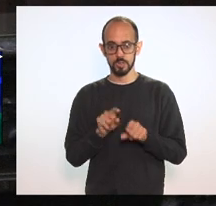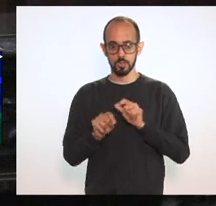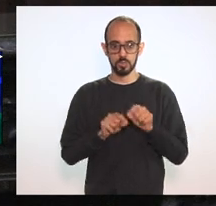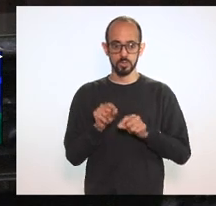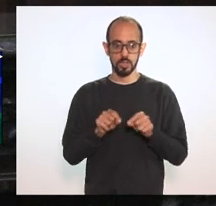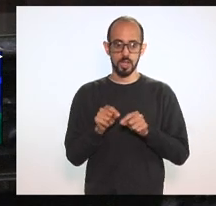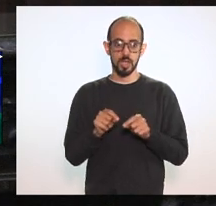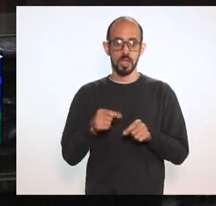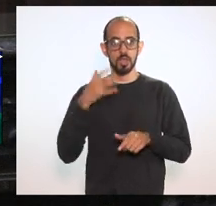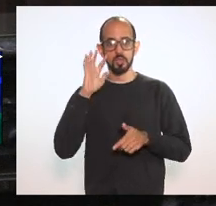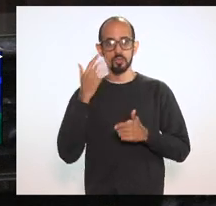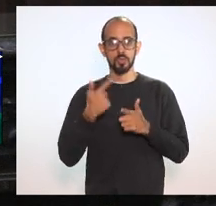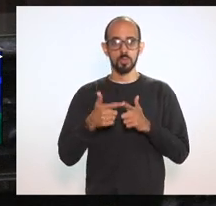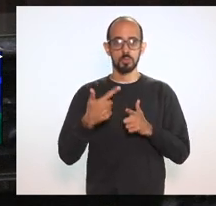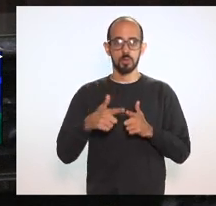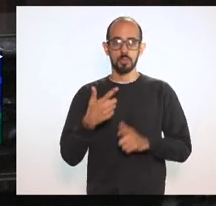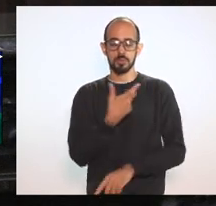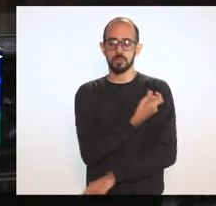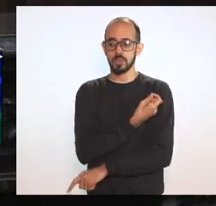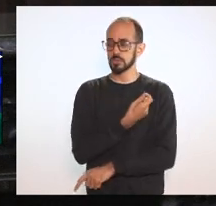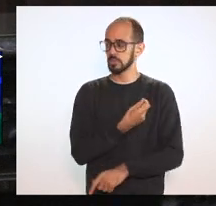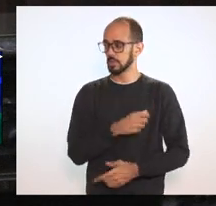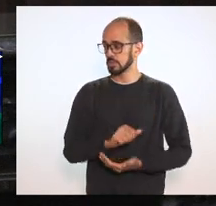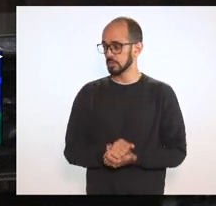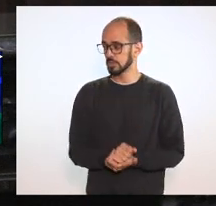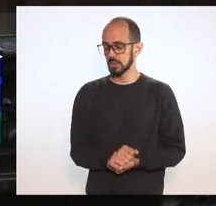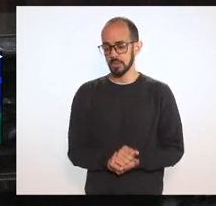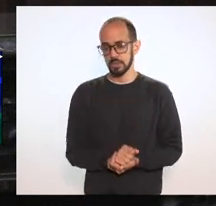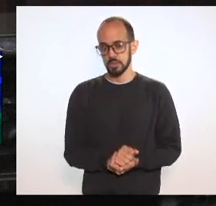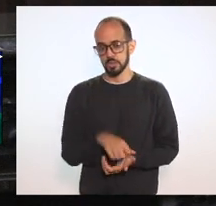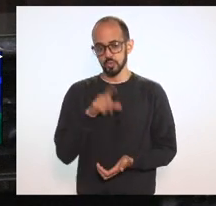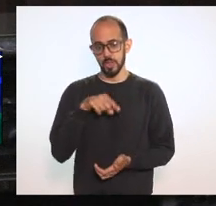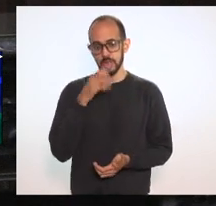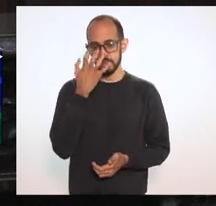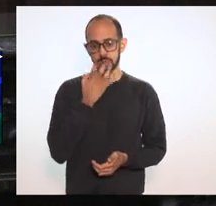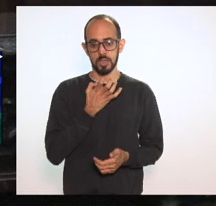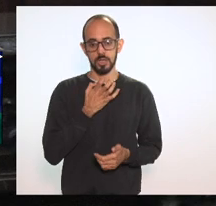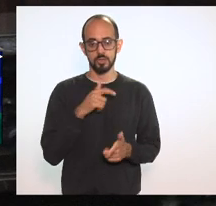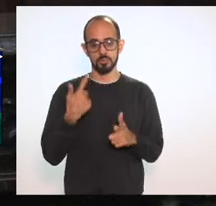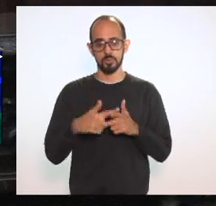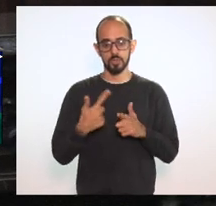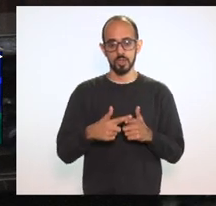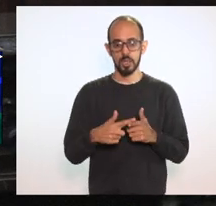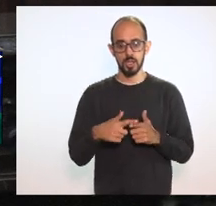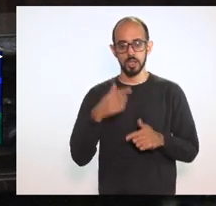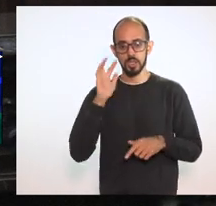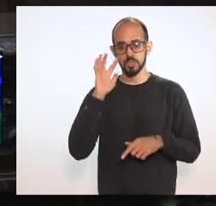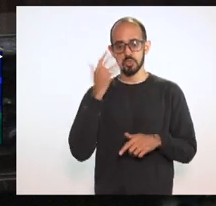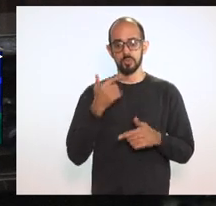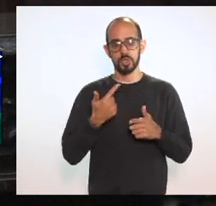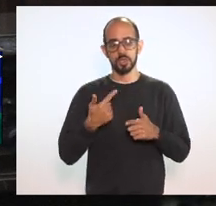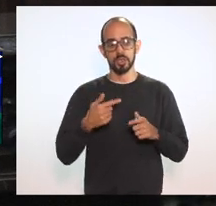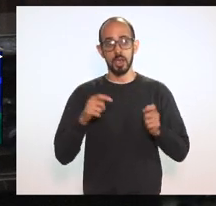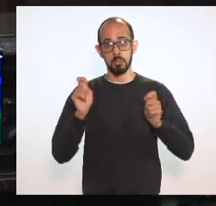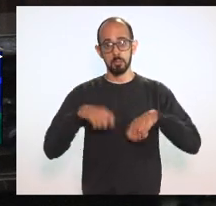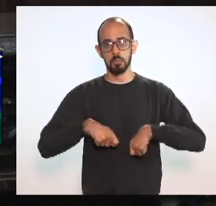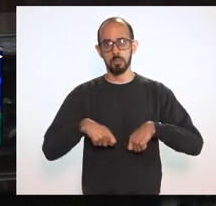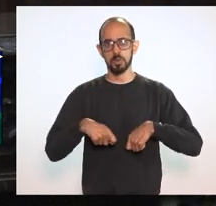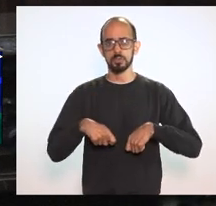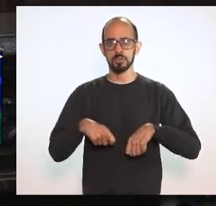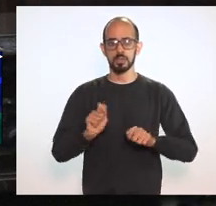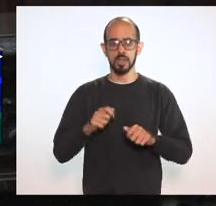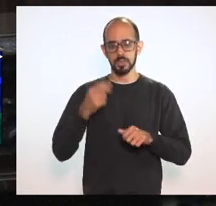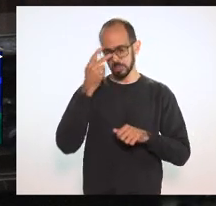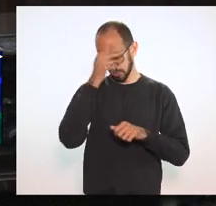vacinas essas sim seriam medidas sérias sérias porque resguardar Iaiá a possibilidade das pessoas fazer um